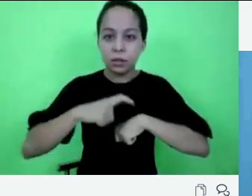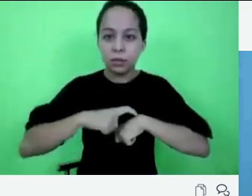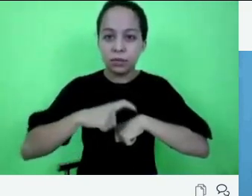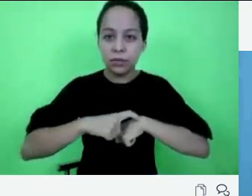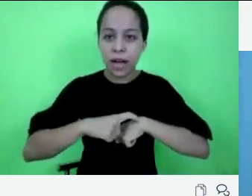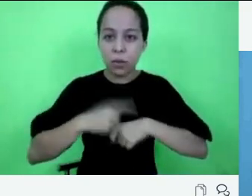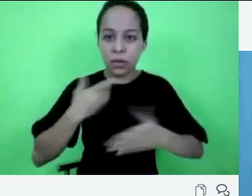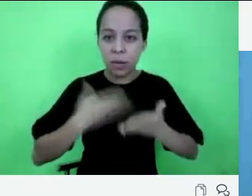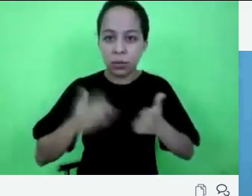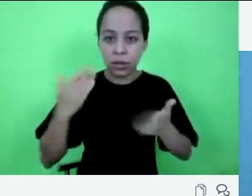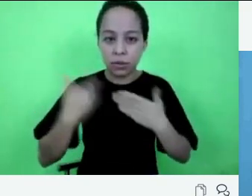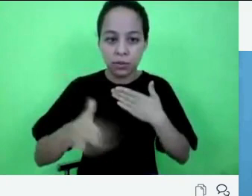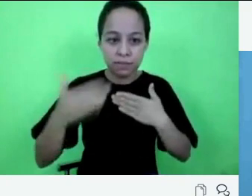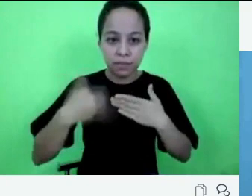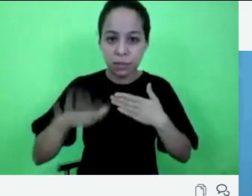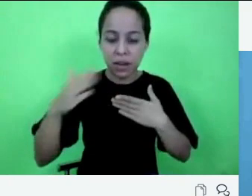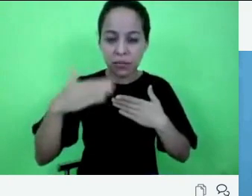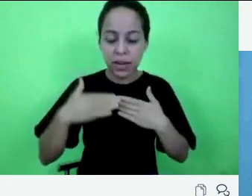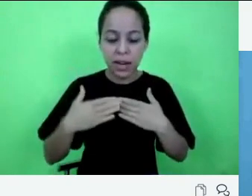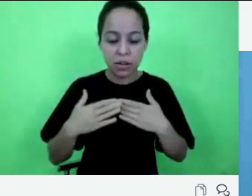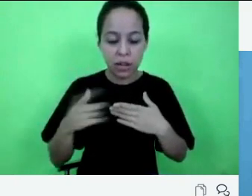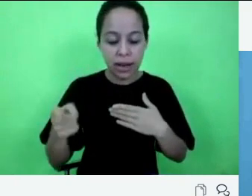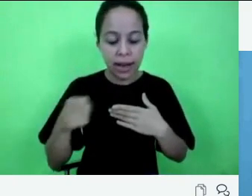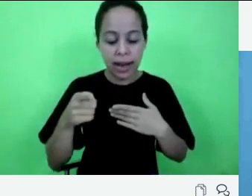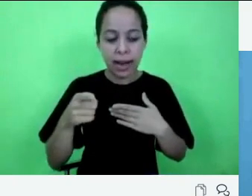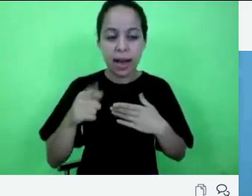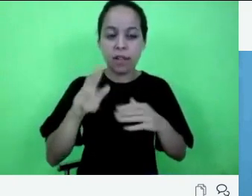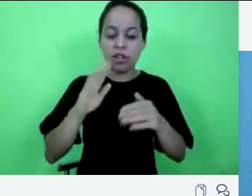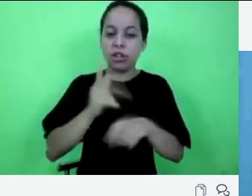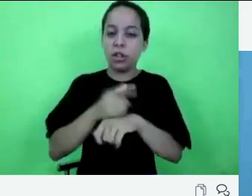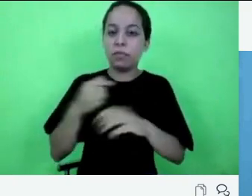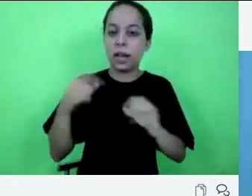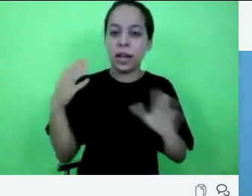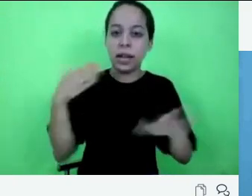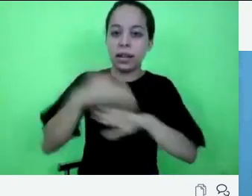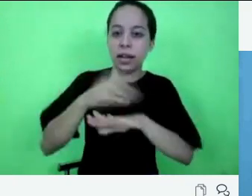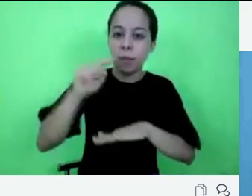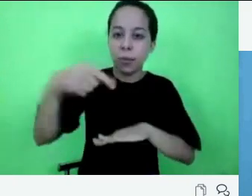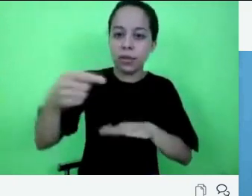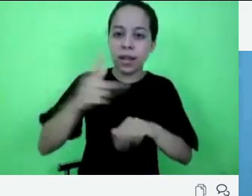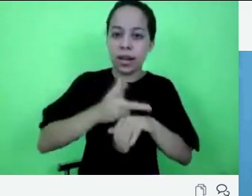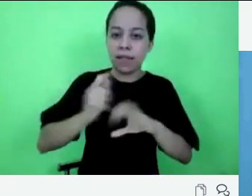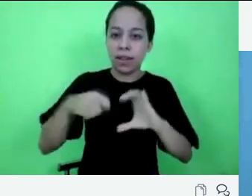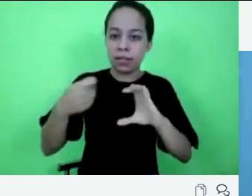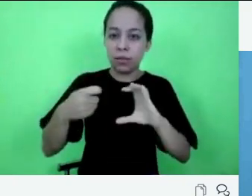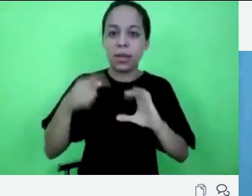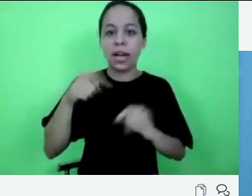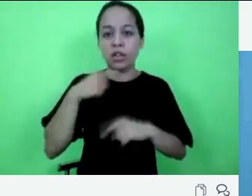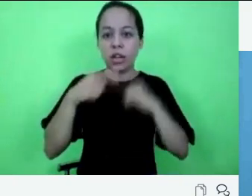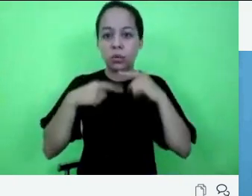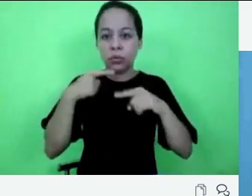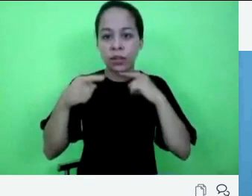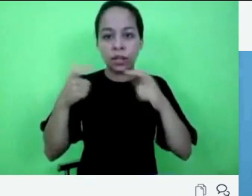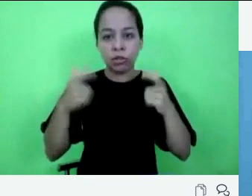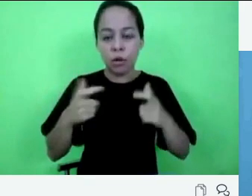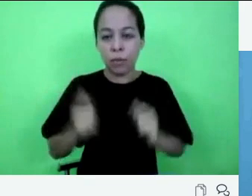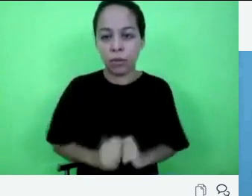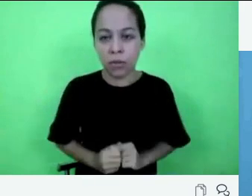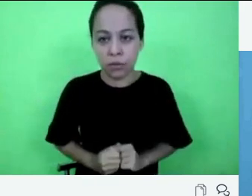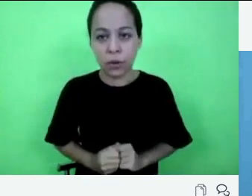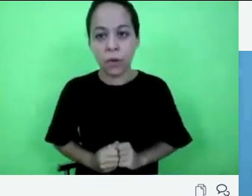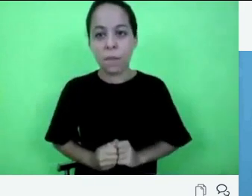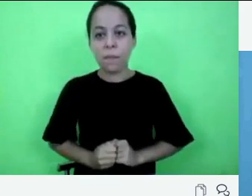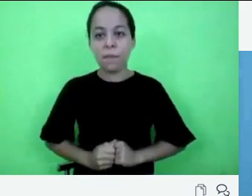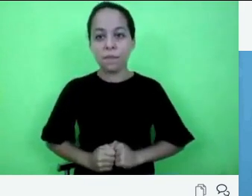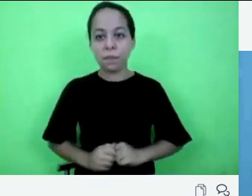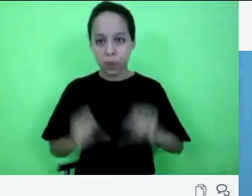não ficar com o tempo tão para frente. Ele entra depois da gravação e aí tira dúvida de qual posição